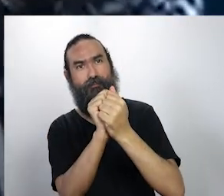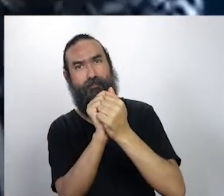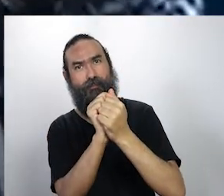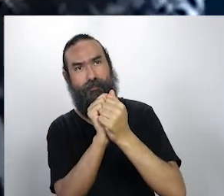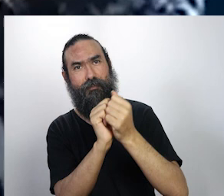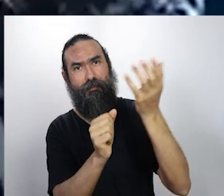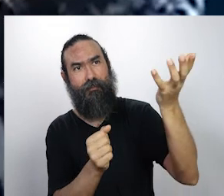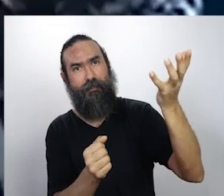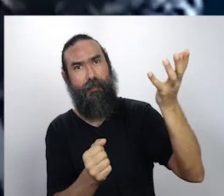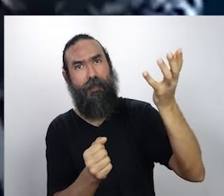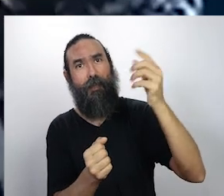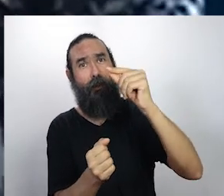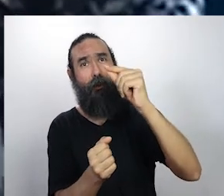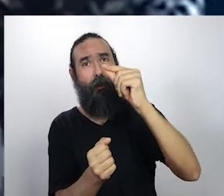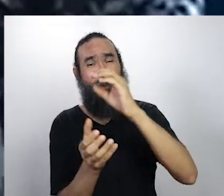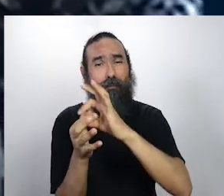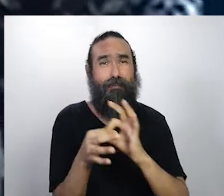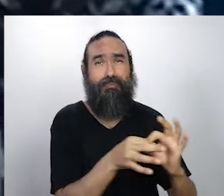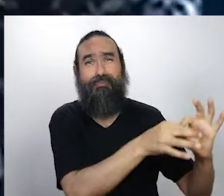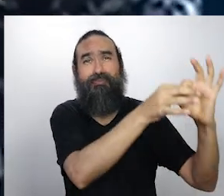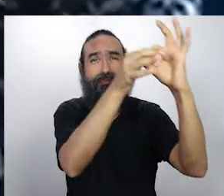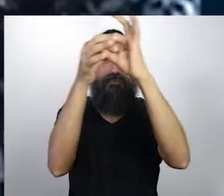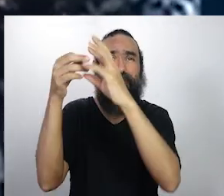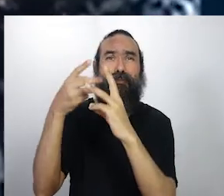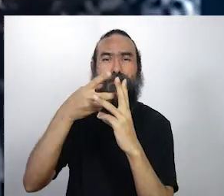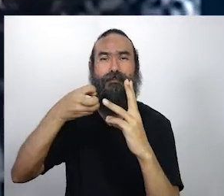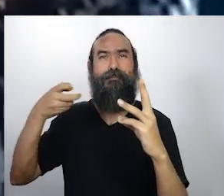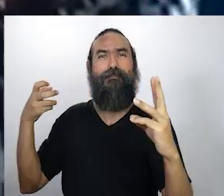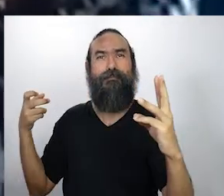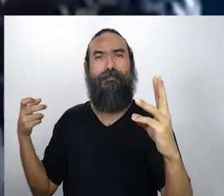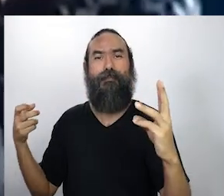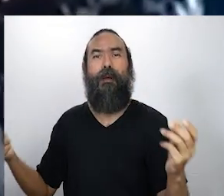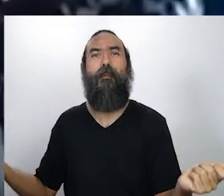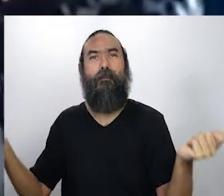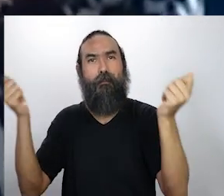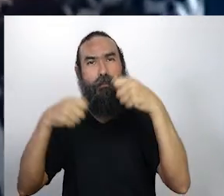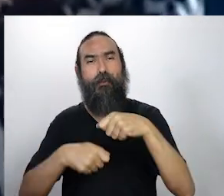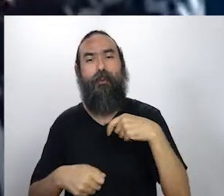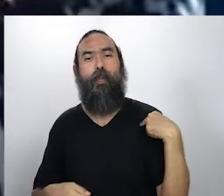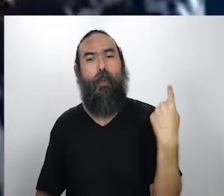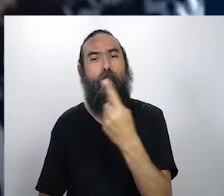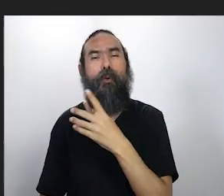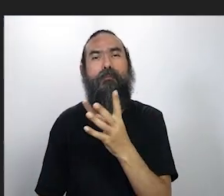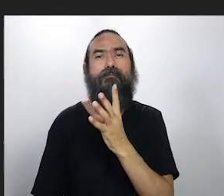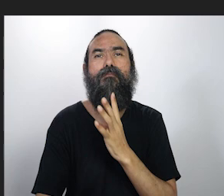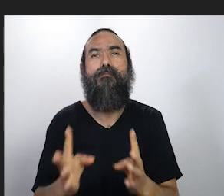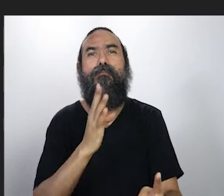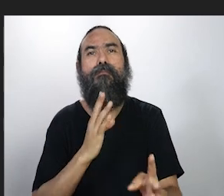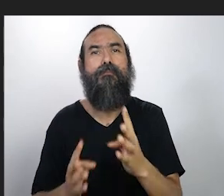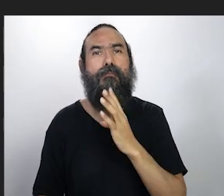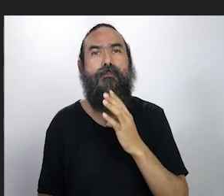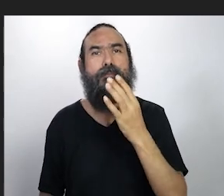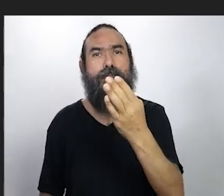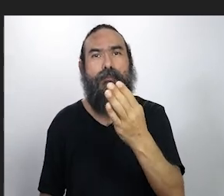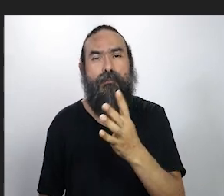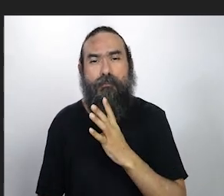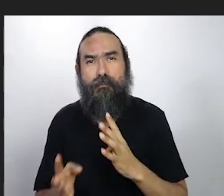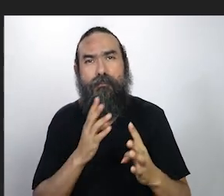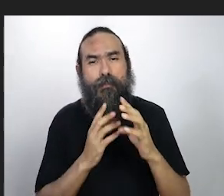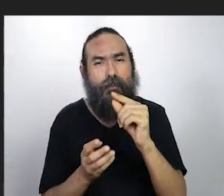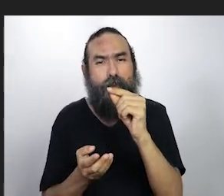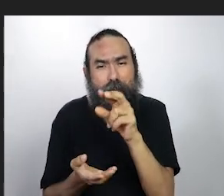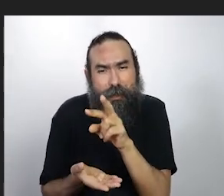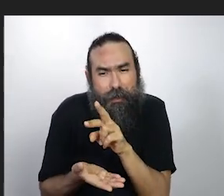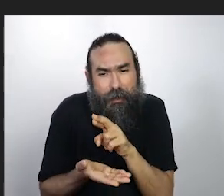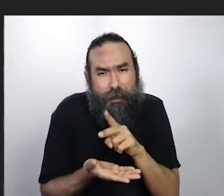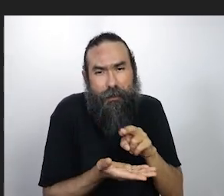pôde conhecer, saber a diversidade que existe entre os povos indígenas, e